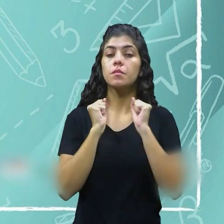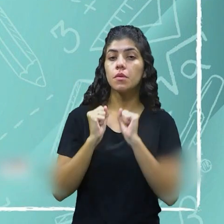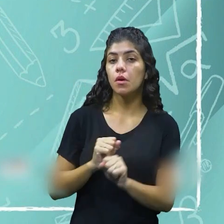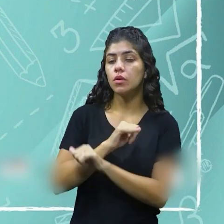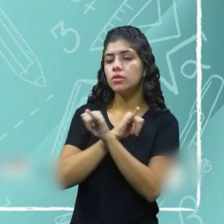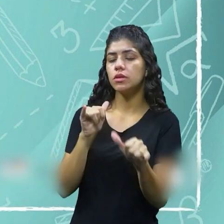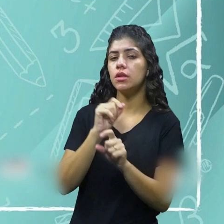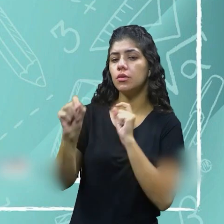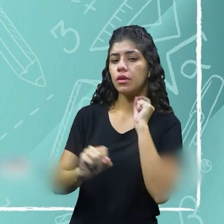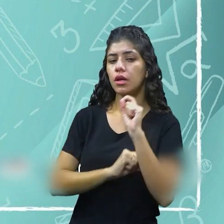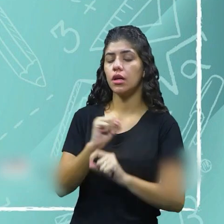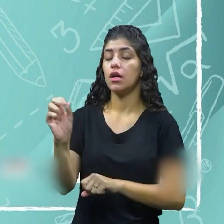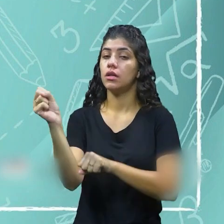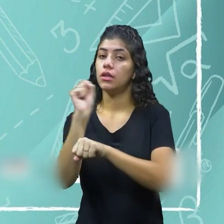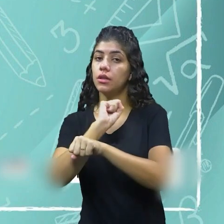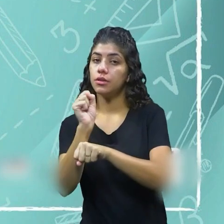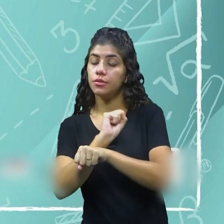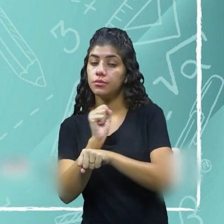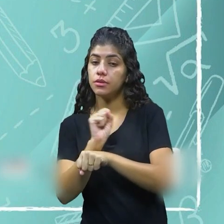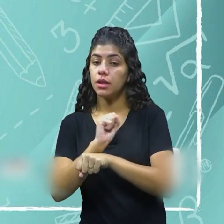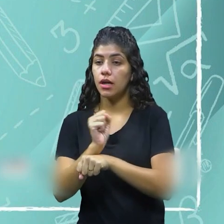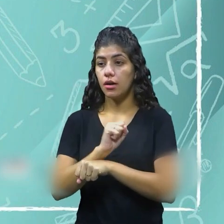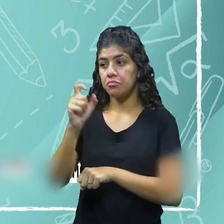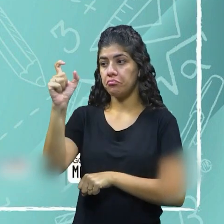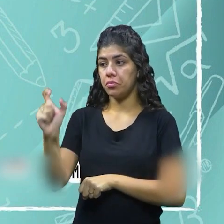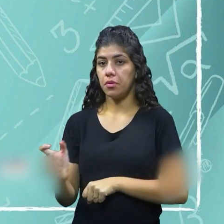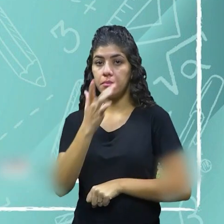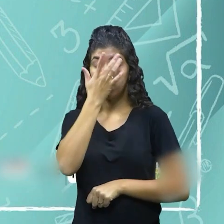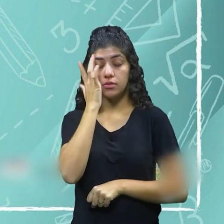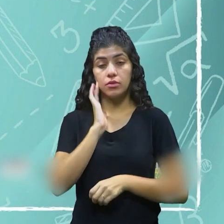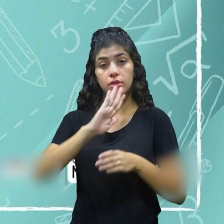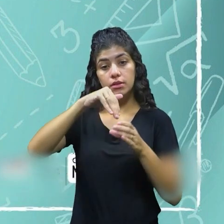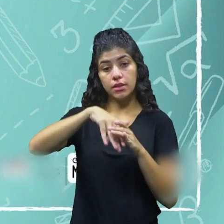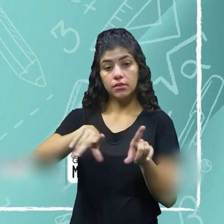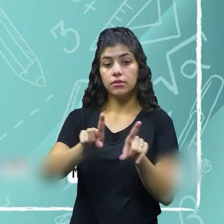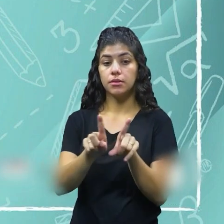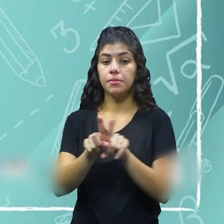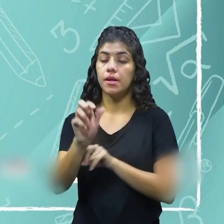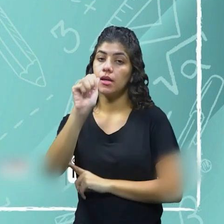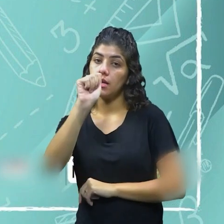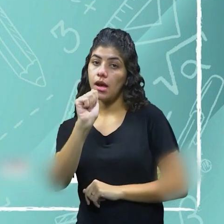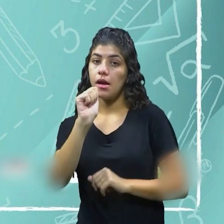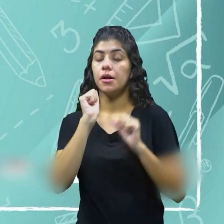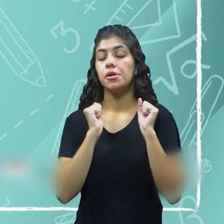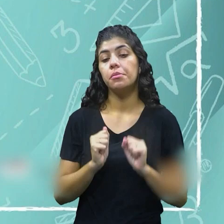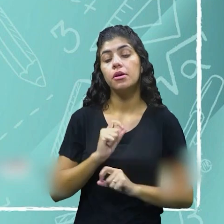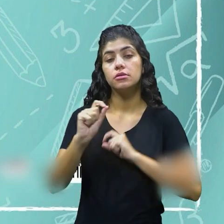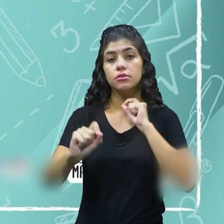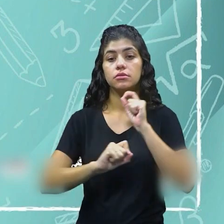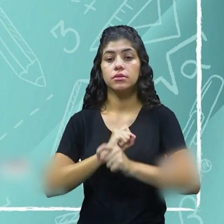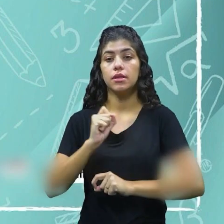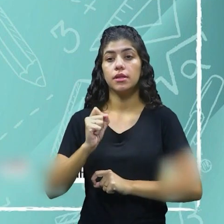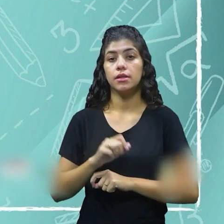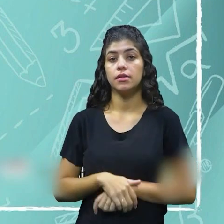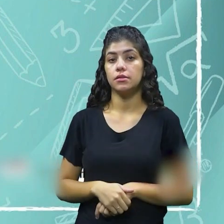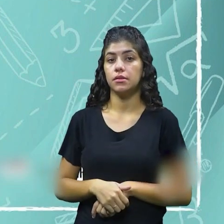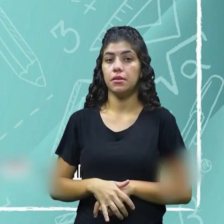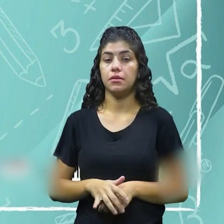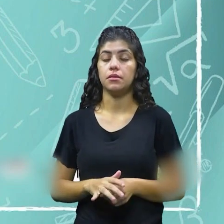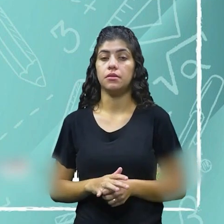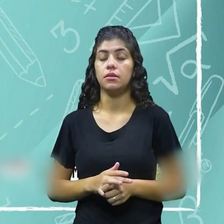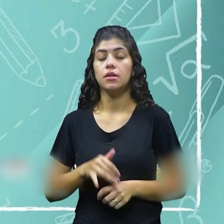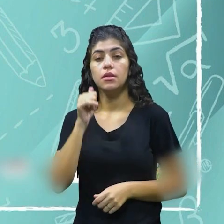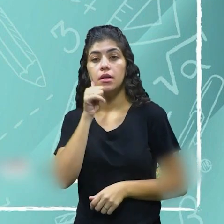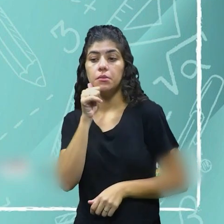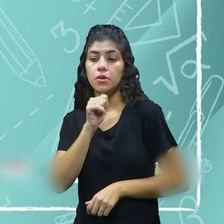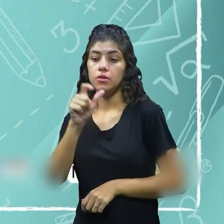que o carrinho e a pessoa dentro desse carro, denominado A, eu posso adotar a moça na faixa, que é o ponto